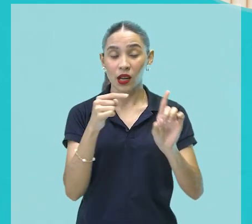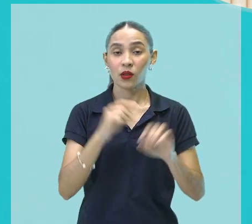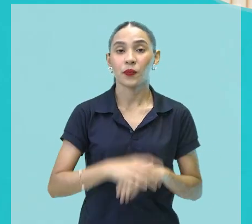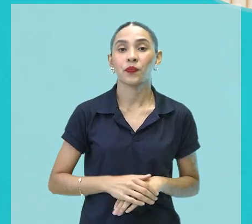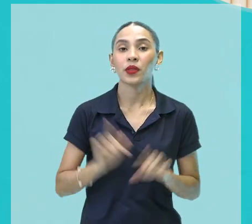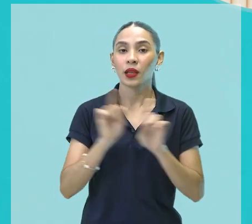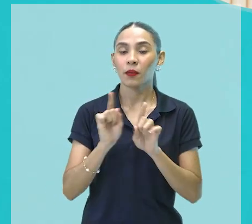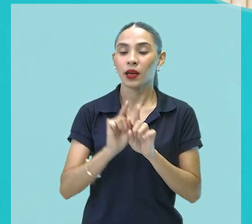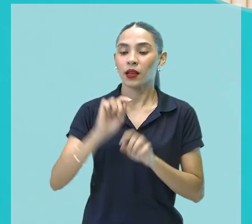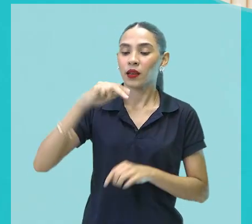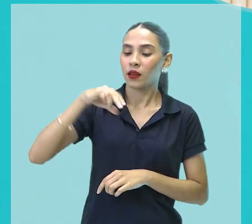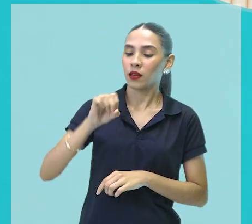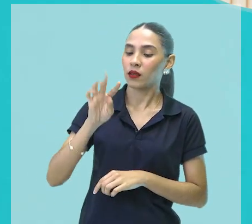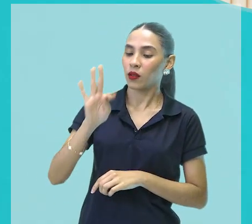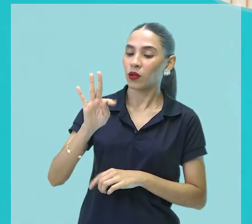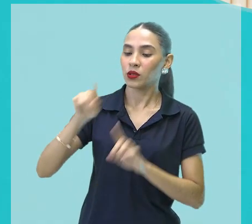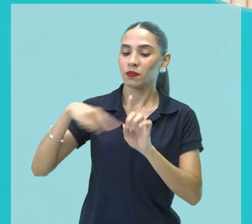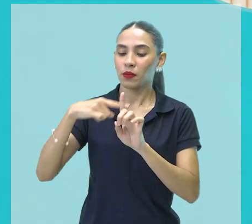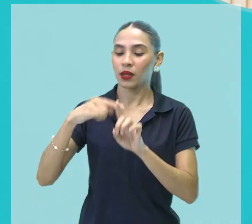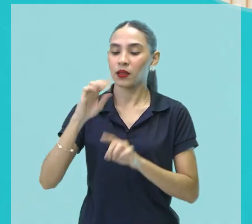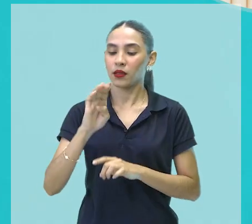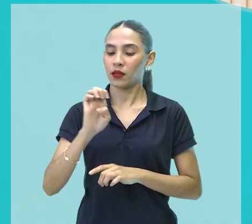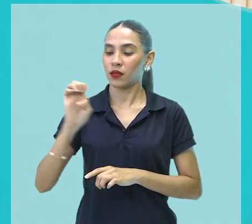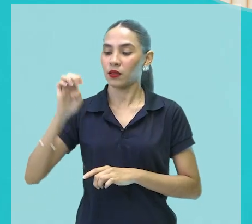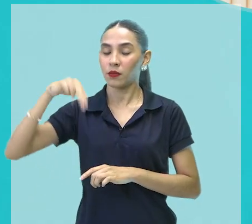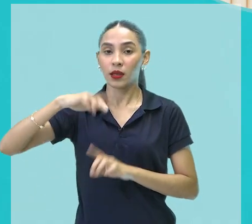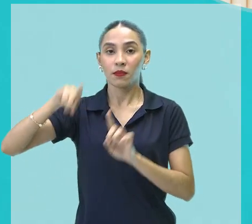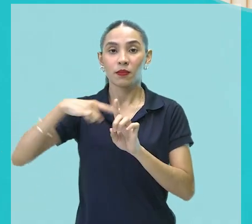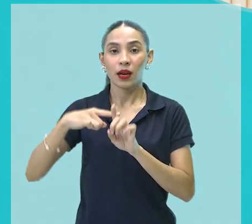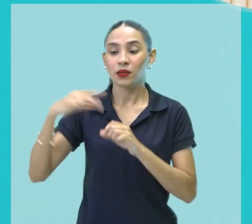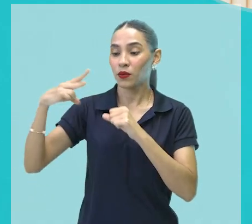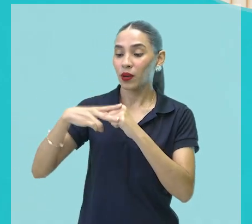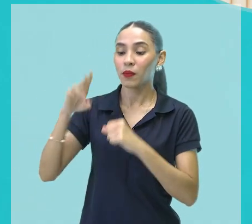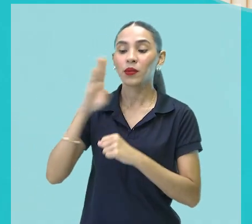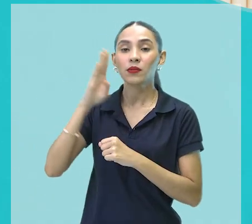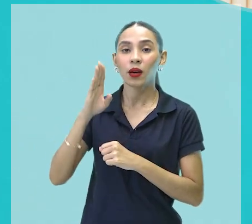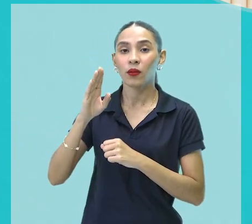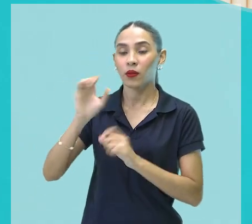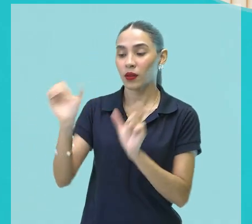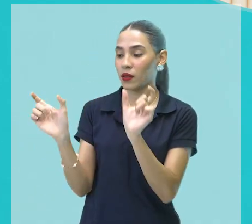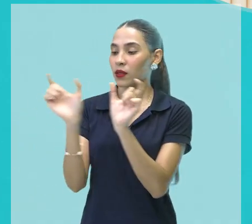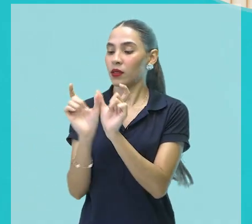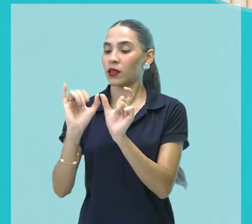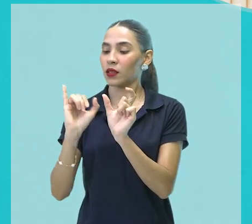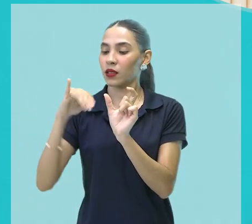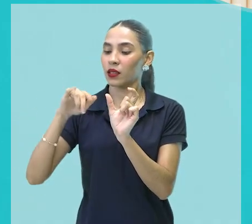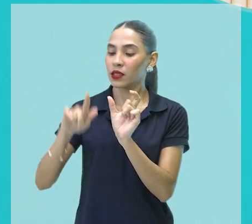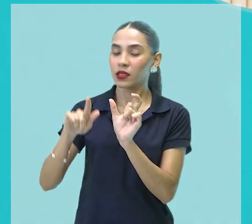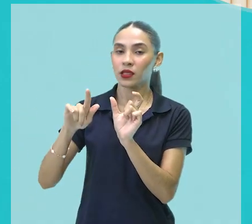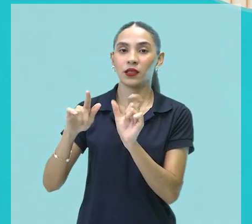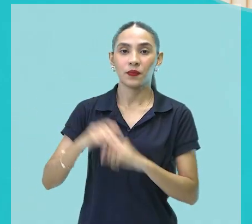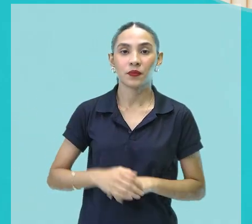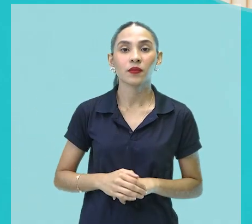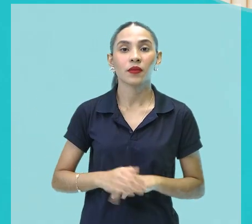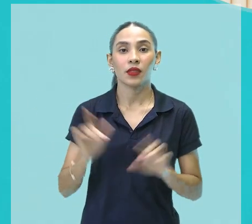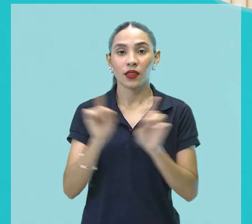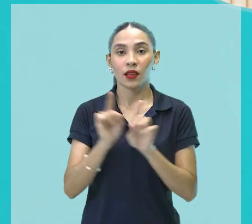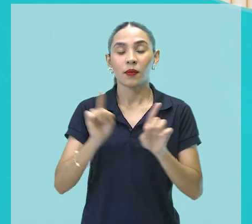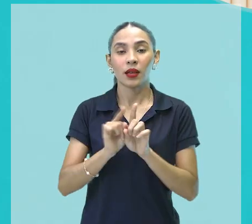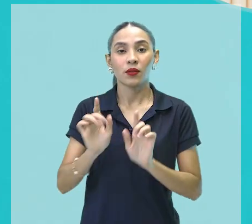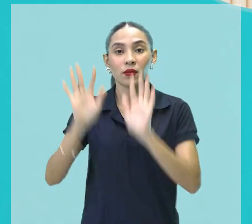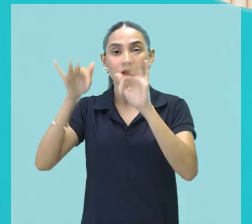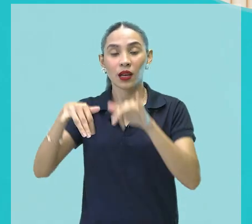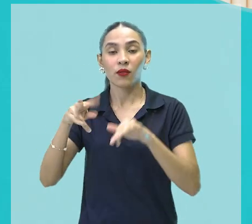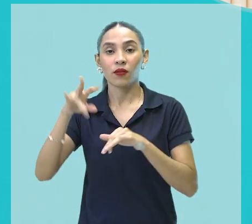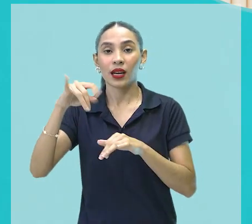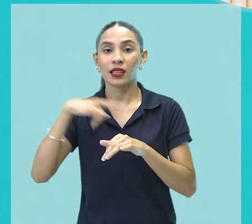ter o not, aí been, mais o verbo principal com ing, e aí complemento se houver, e lá no final, né,